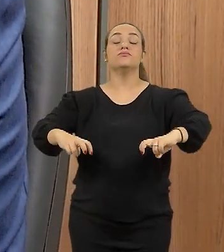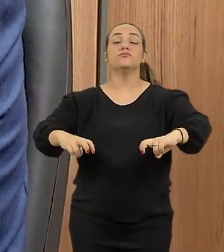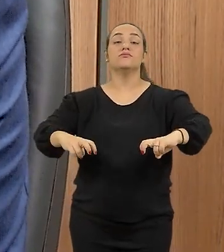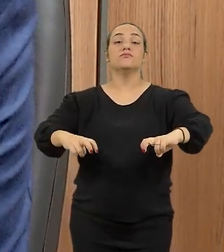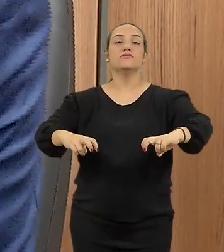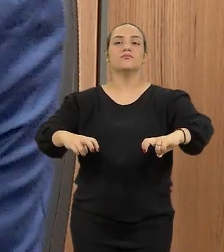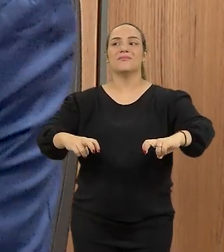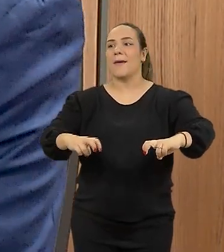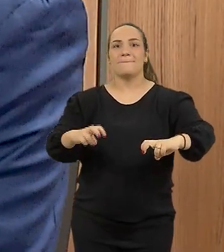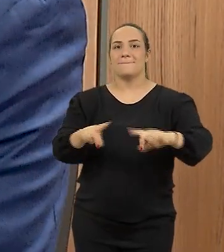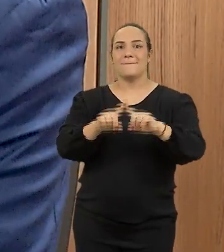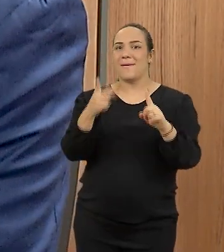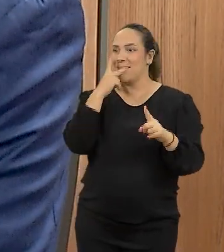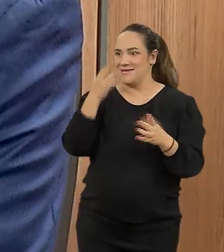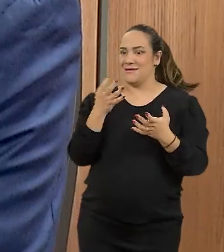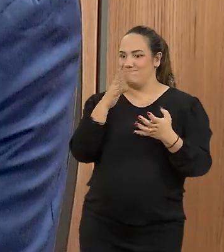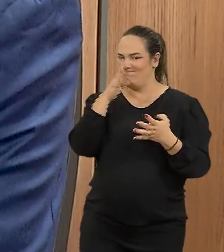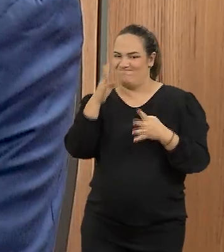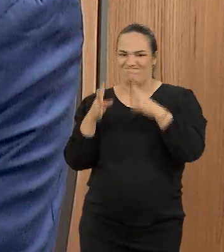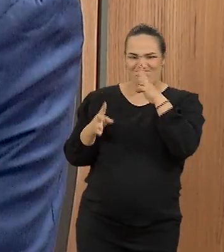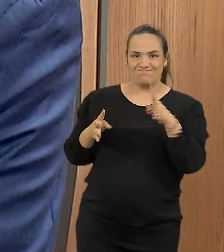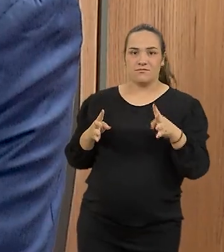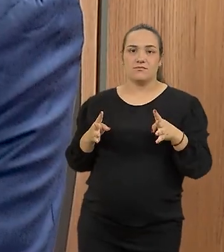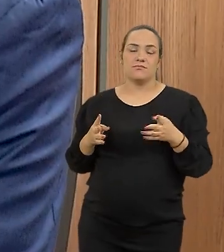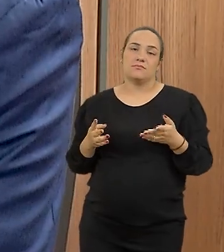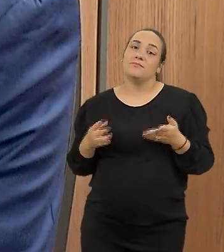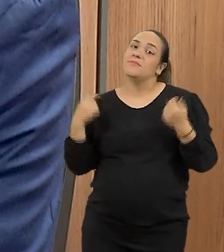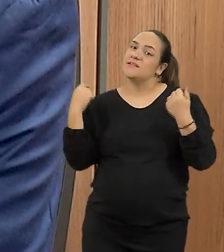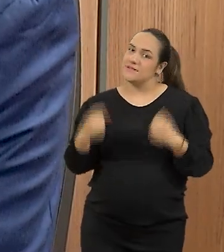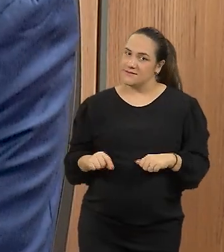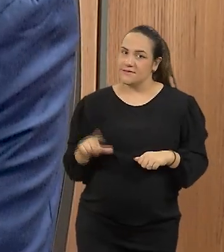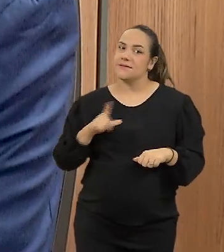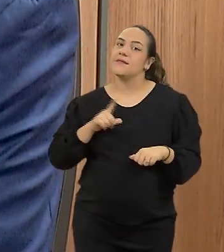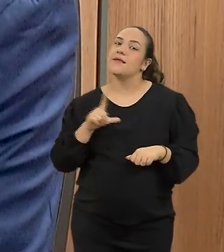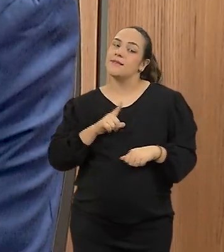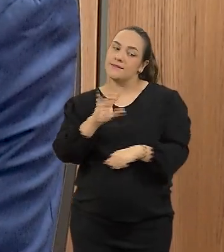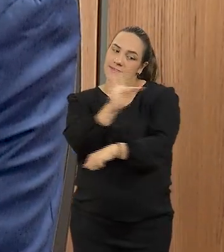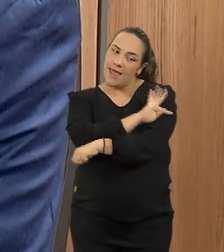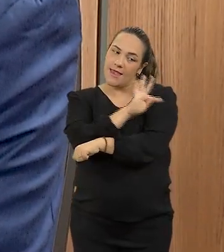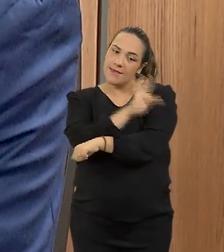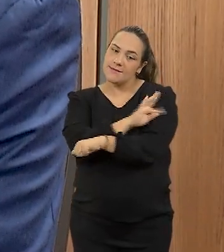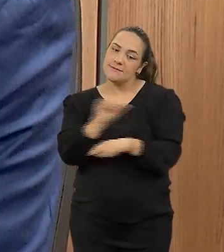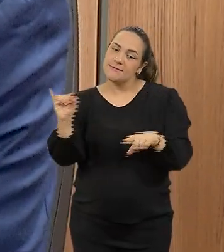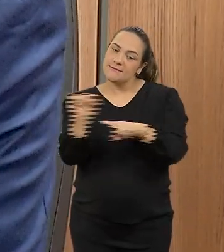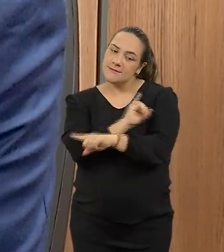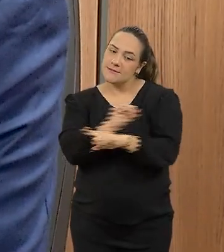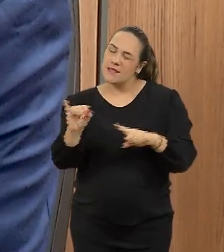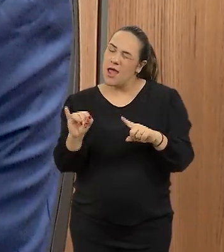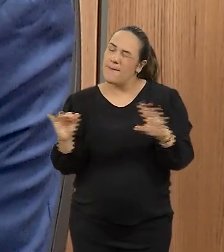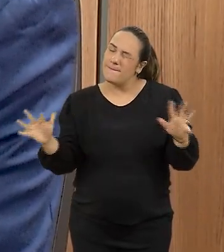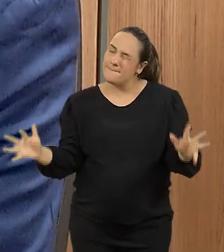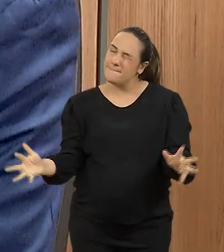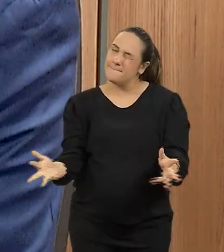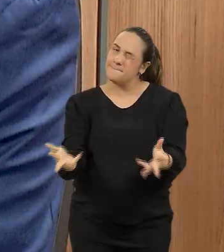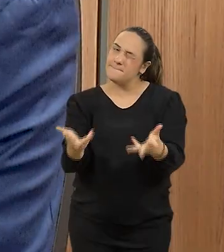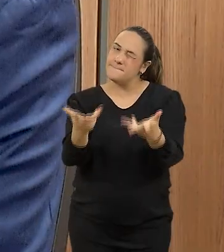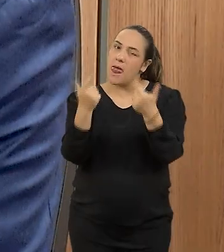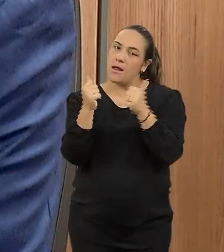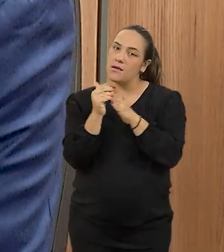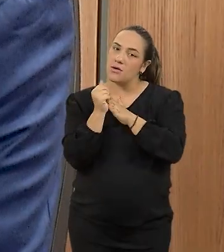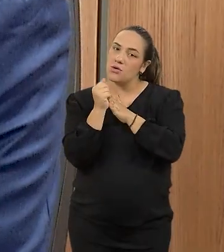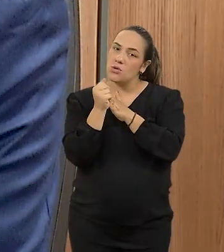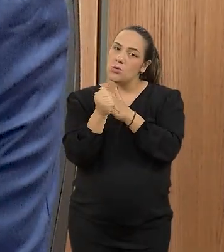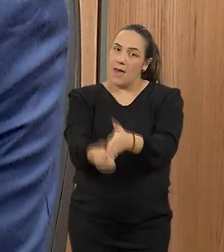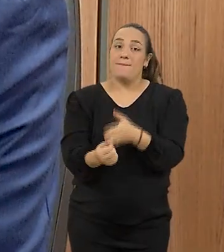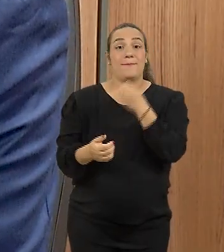resolver a tua vida. Acontece que é preciso ter uma técnica instrumental muito